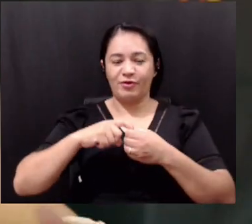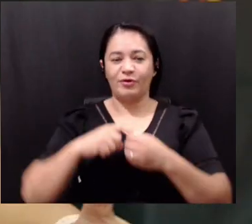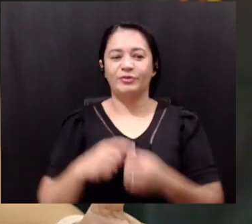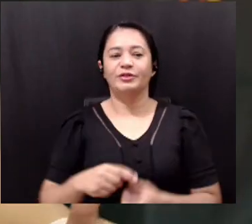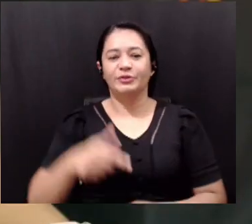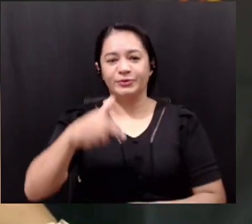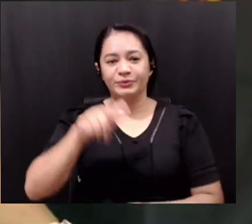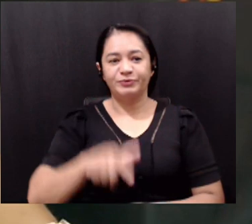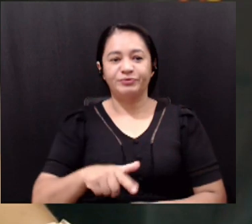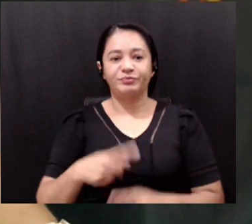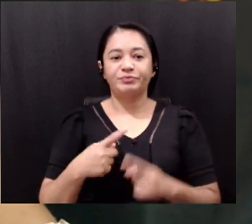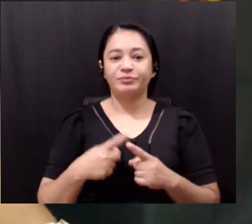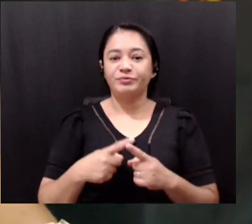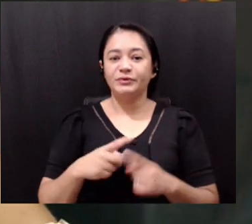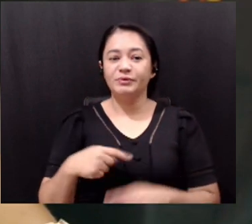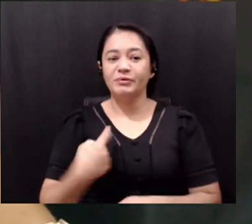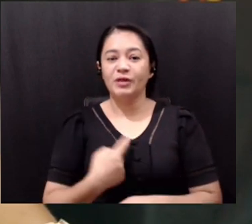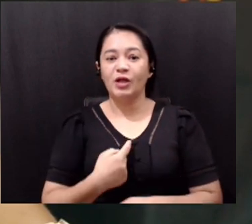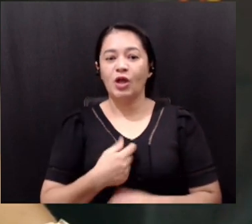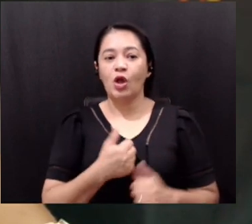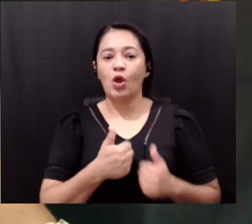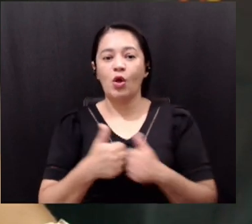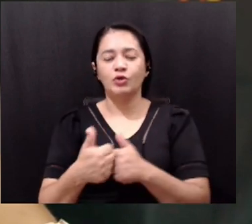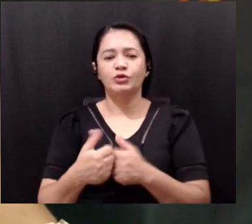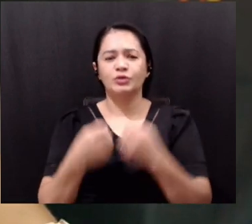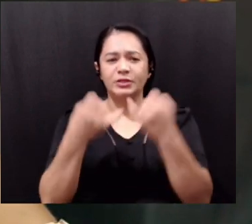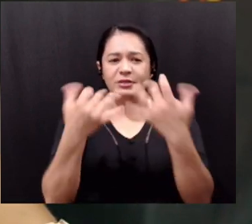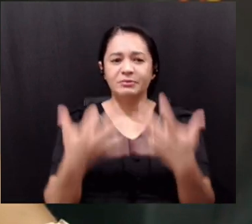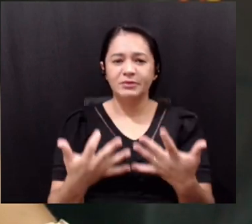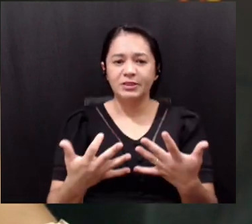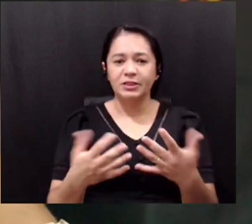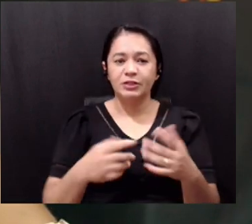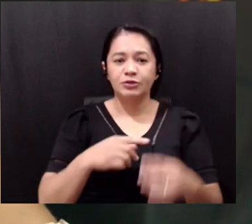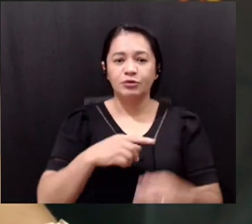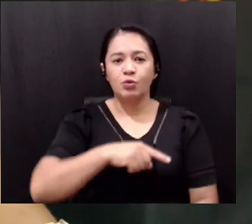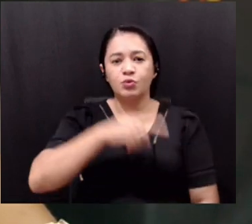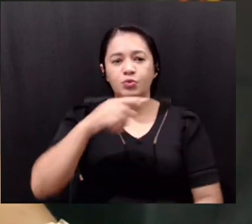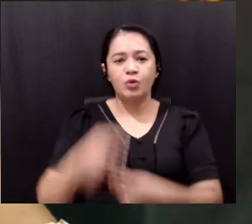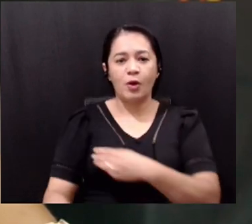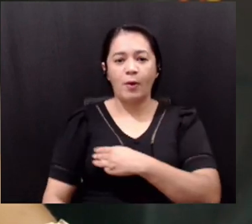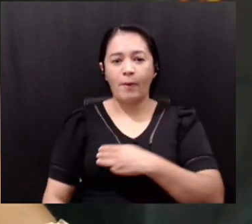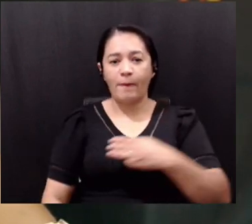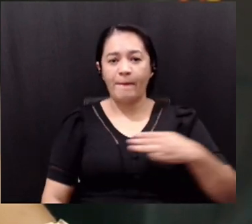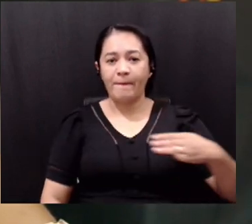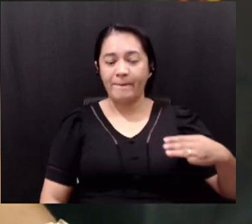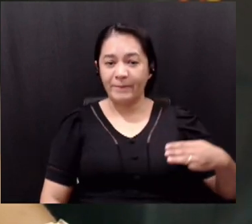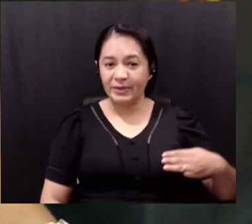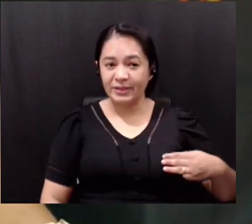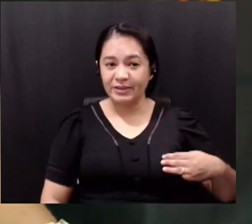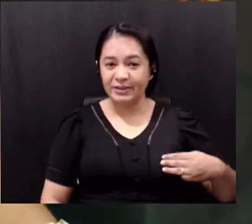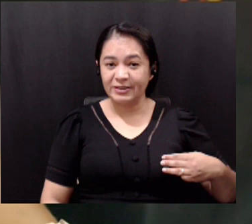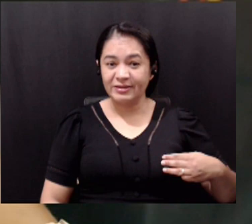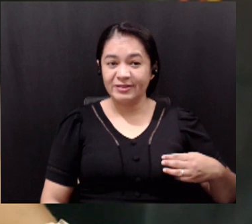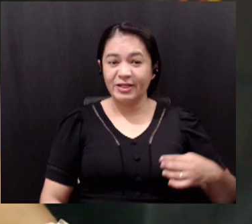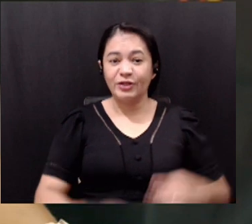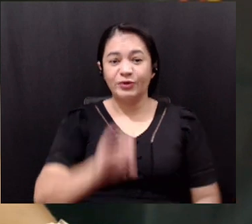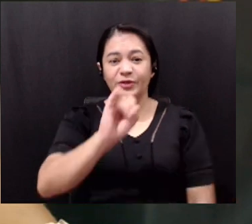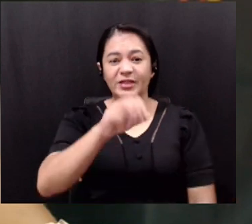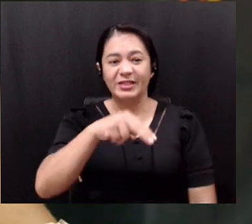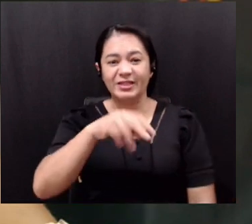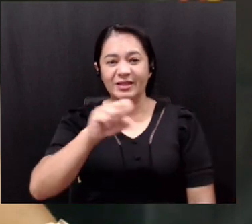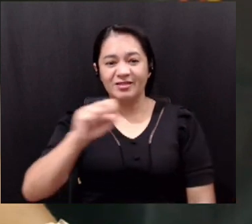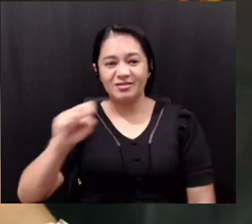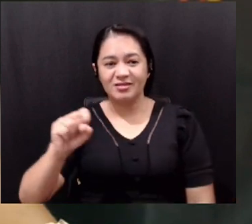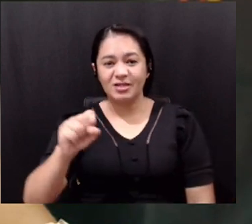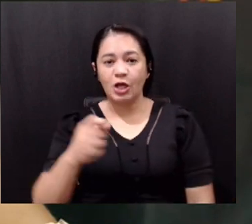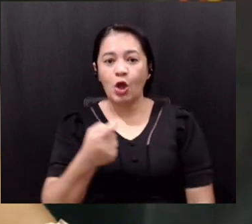gente segue falando para você que, segundo um levantamento do Ministério da Previdência Social obtido em 2024, foram quase 500